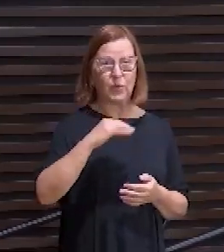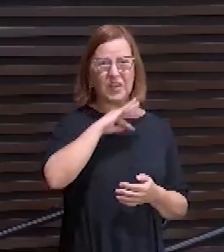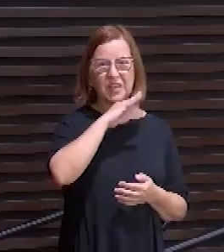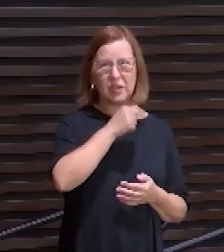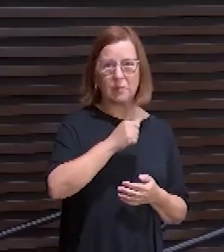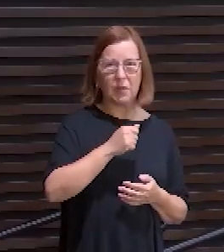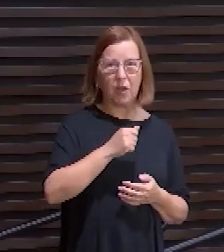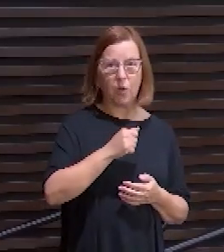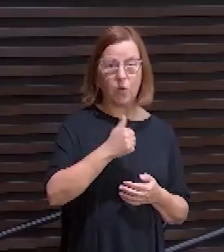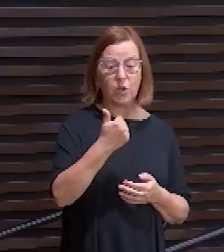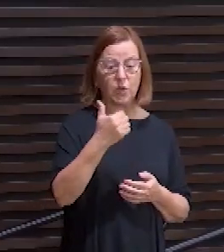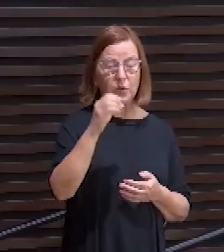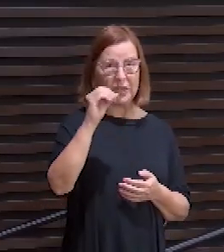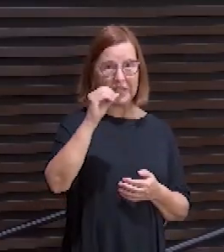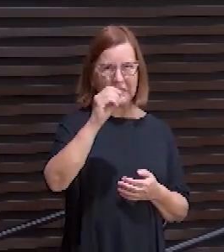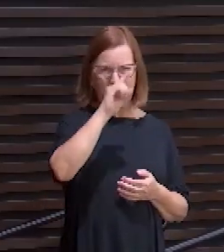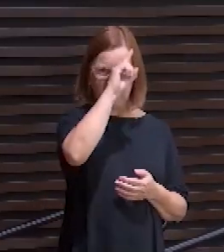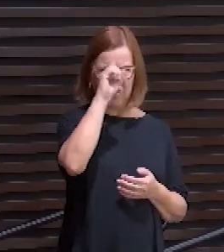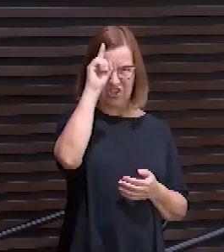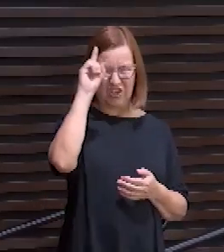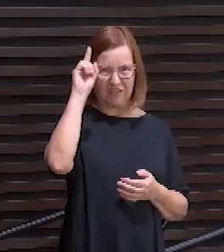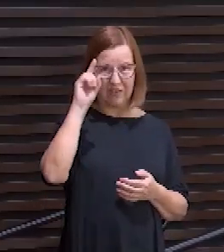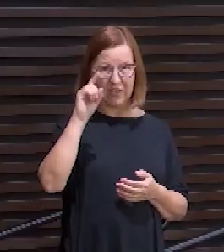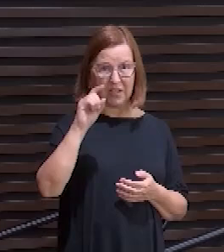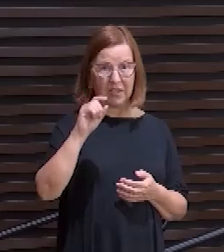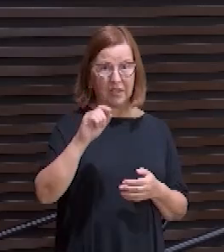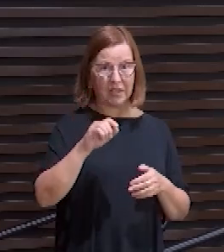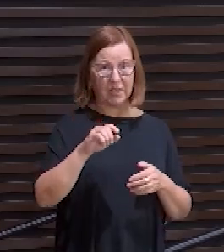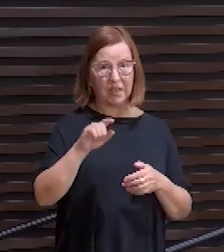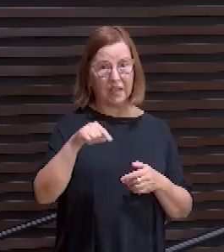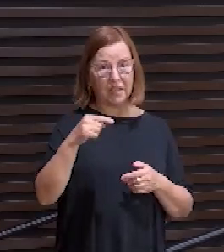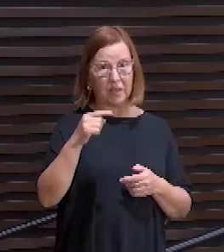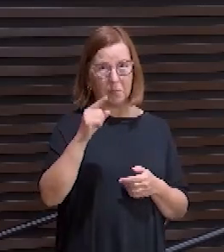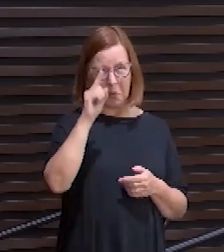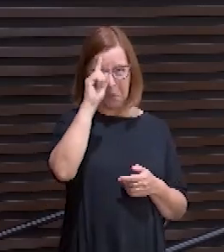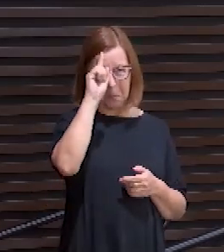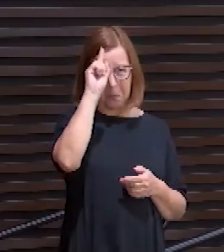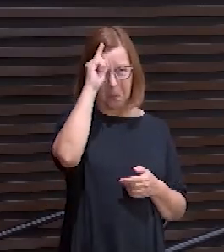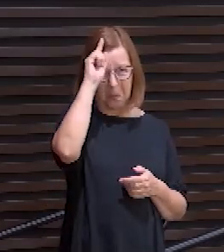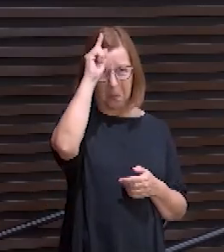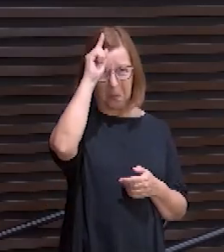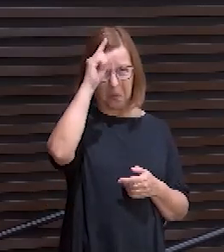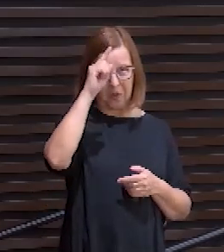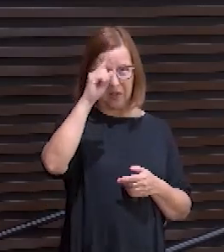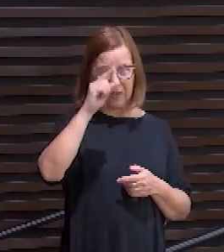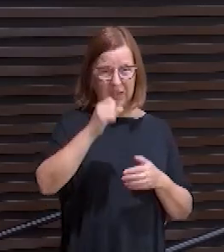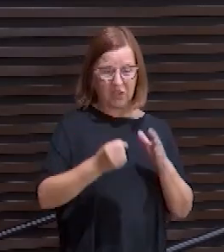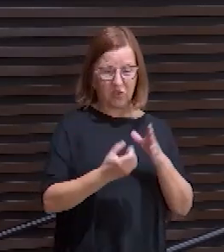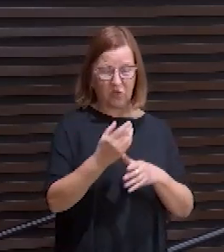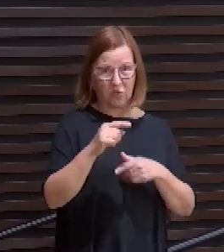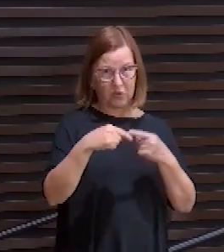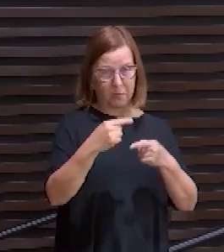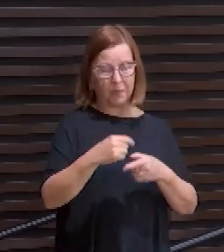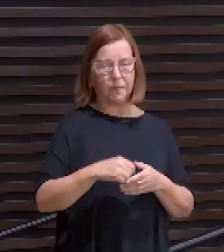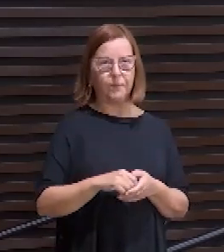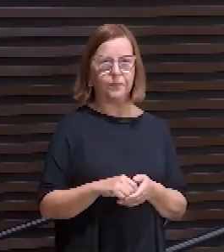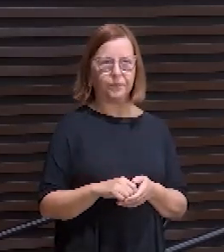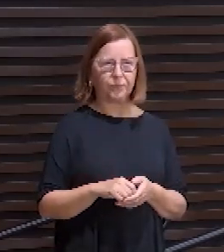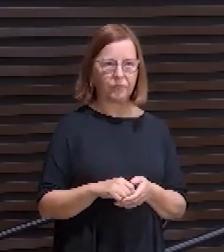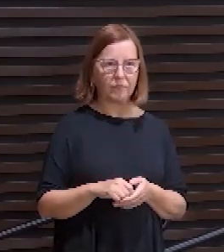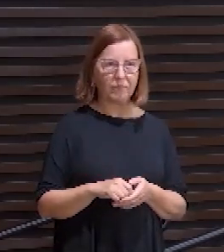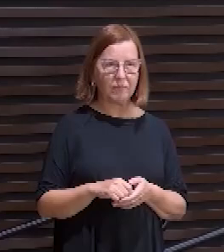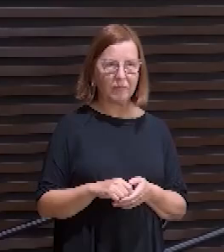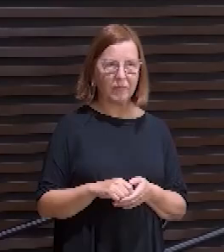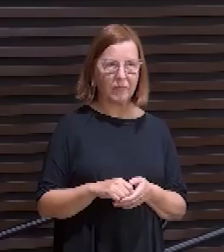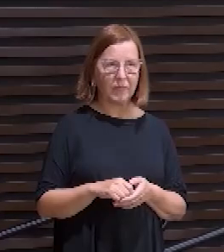surgia depois. Então, daqui em diante, o texto bíblico vai nos dar a interpretação mais detalhada